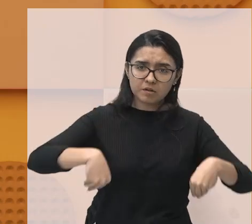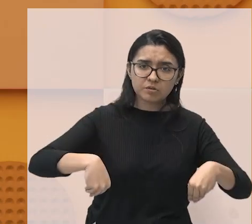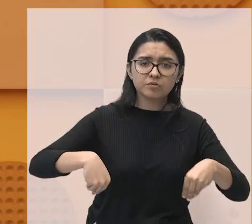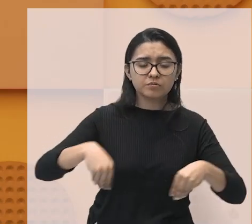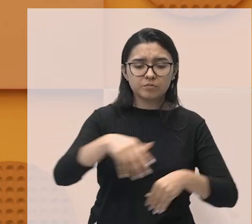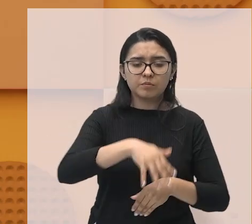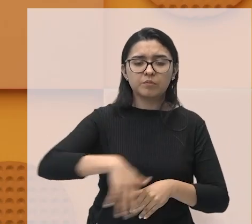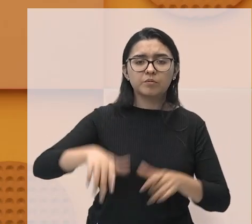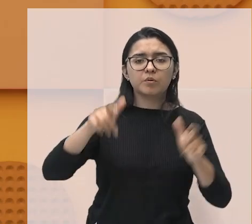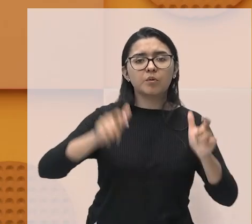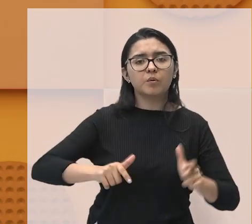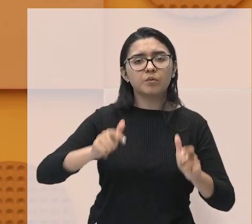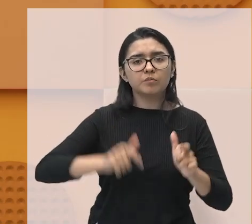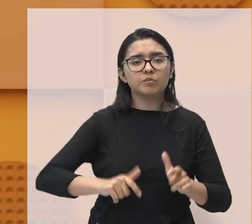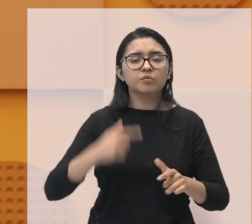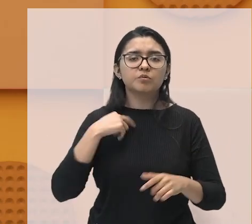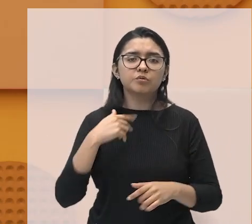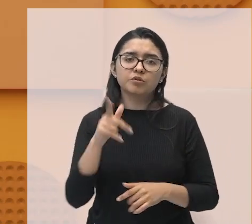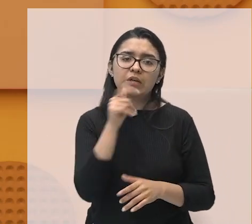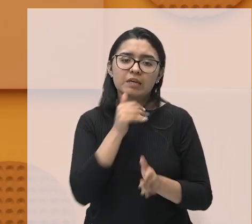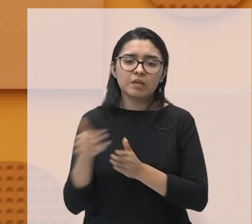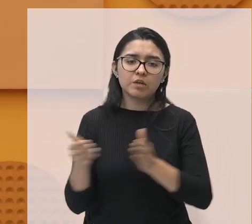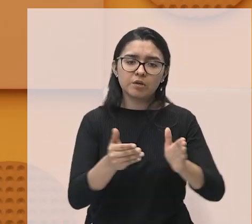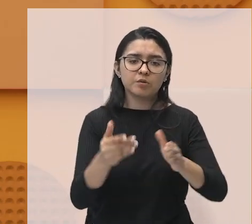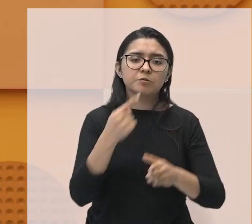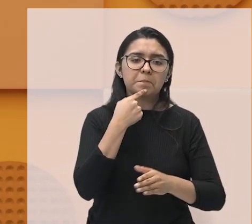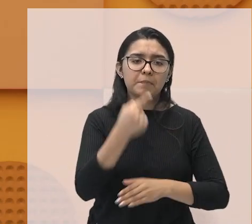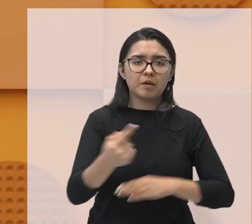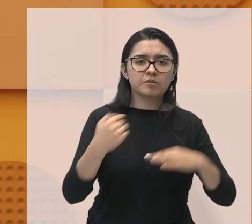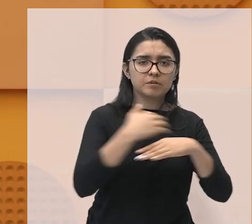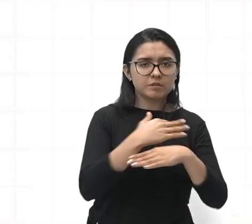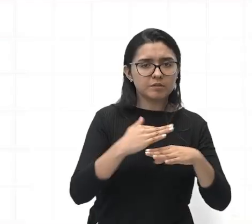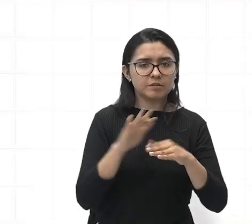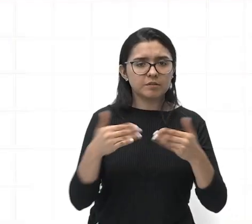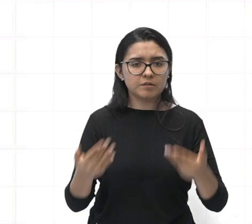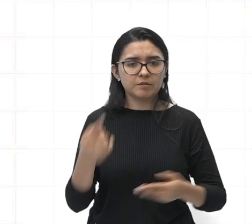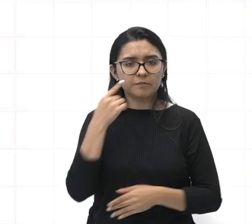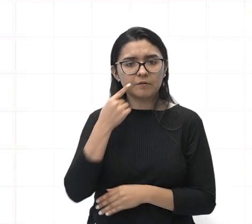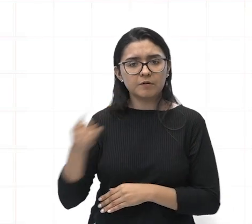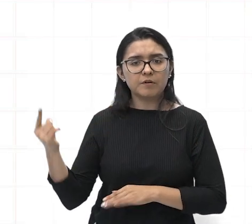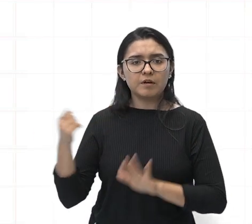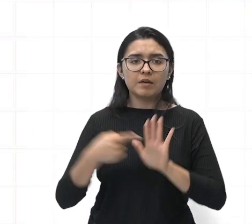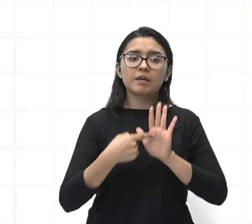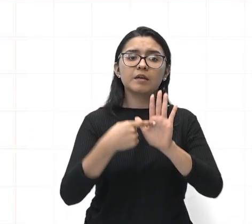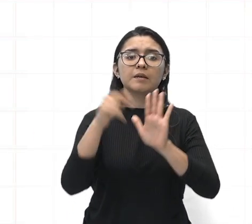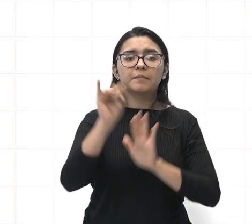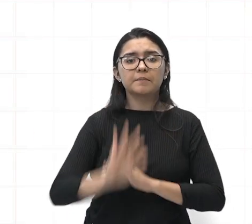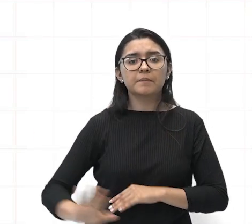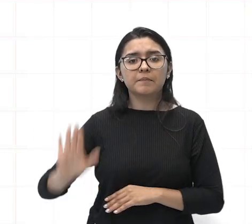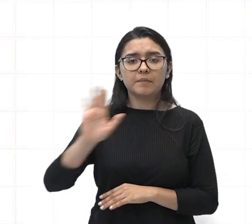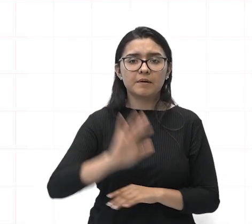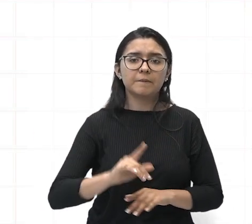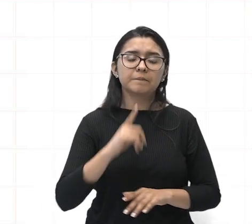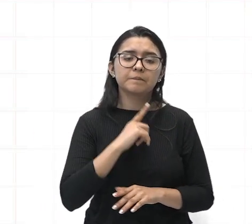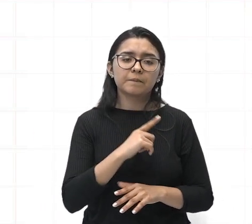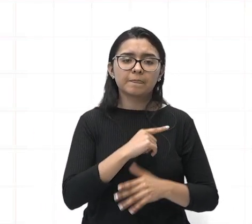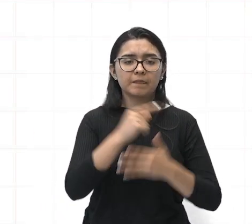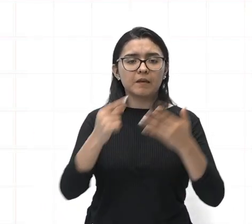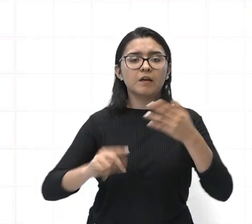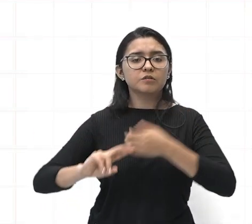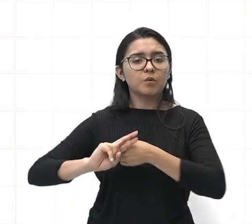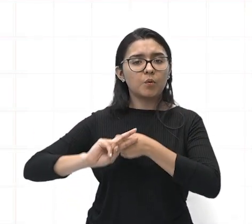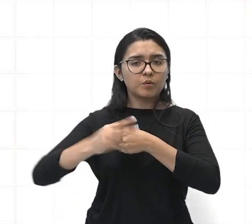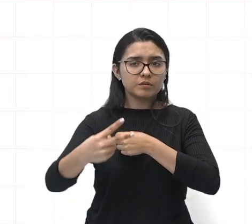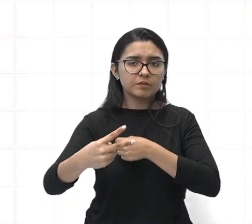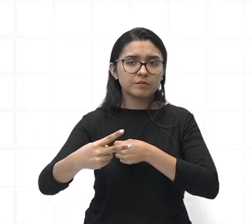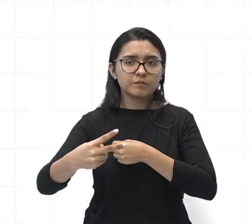impactos ambientais nos rios urbanos. Aí a gente acompanha esta imagem, trazendo ali essas consequências,